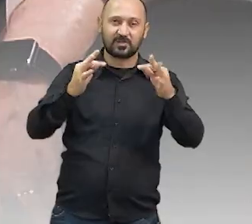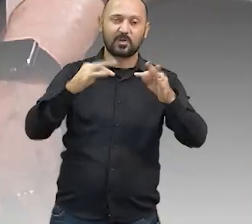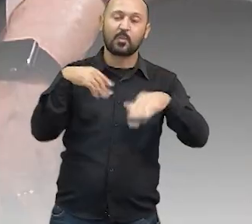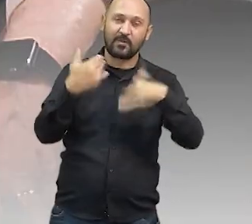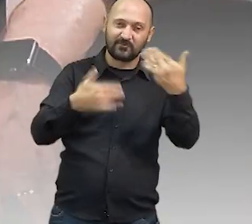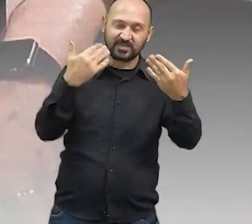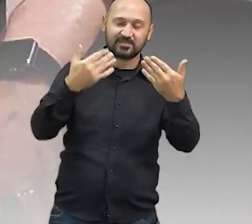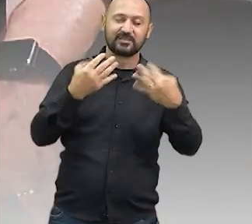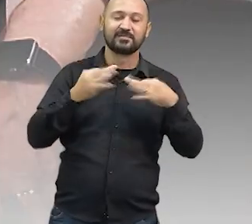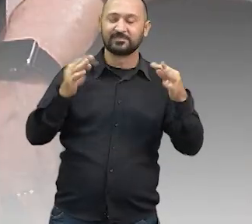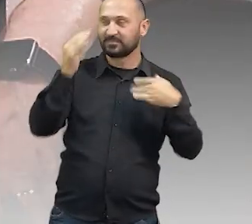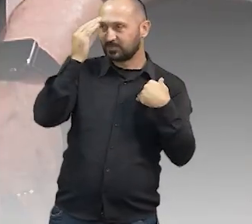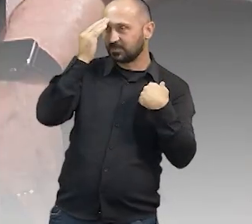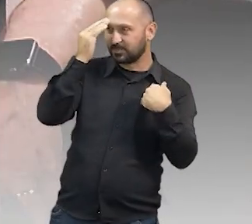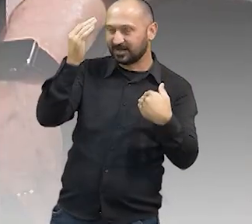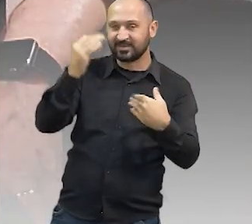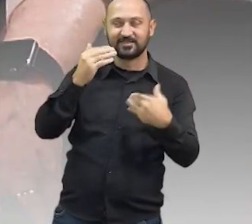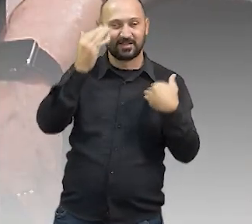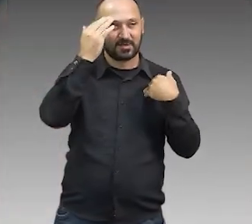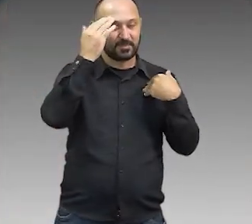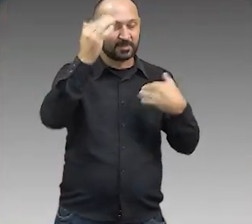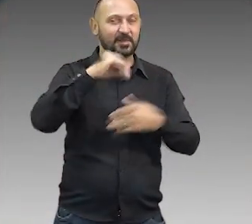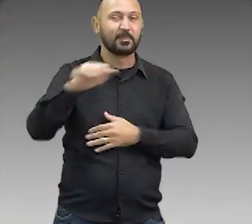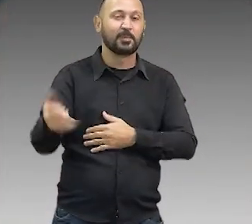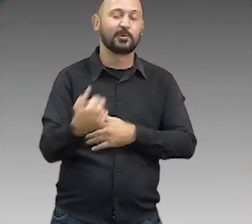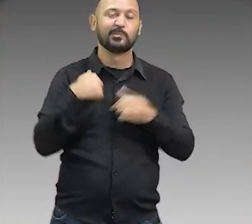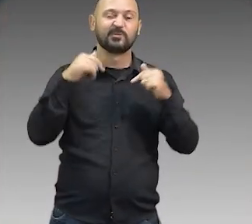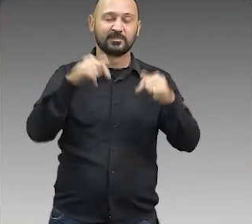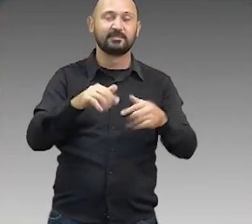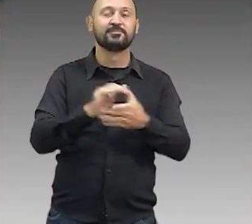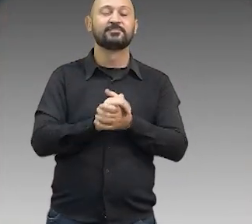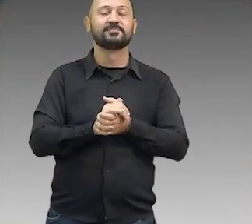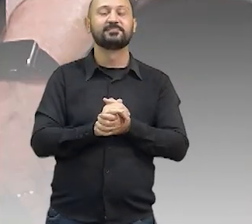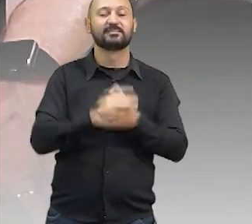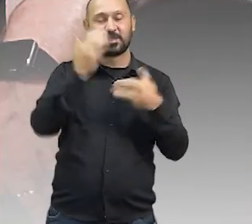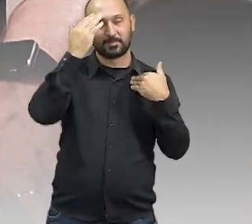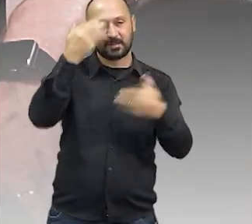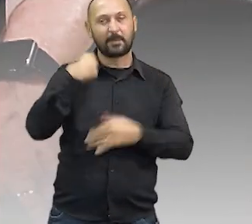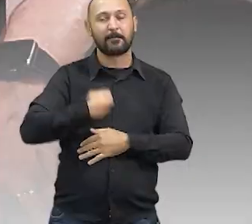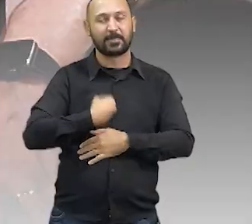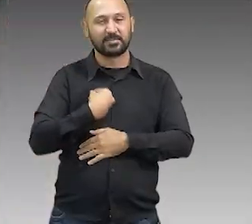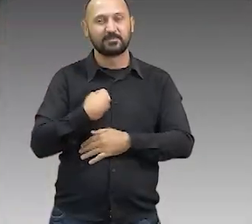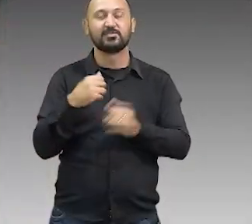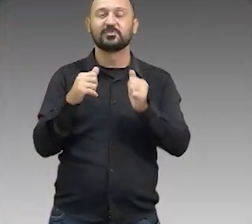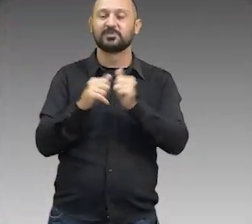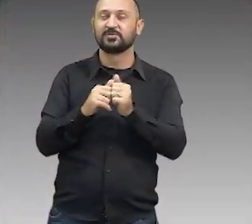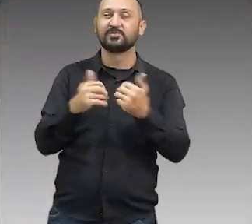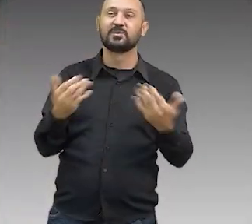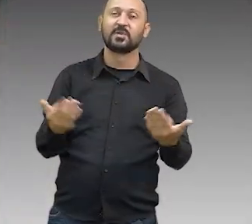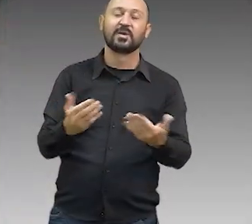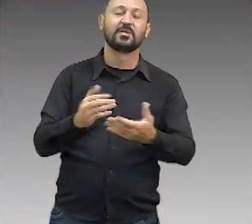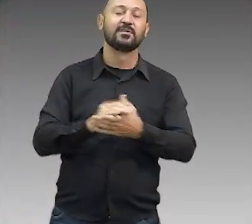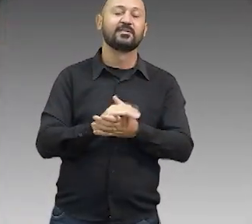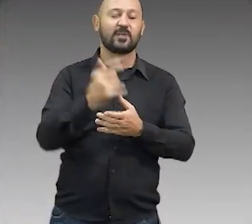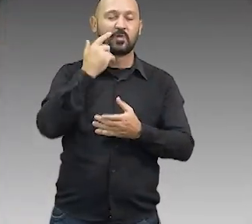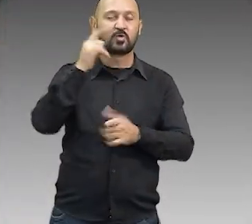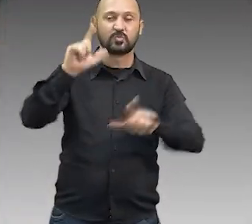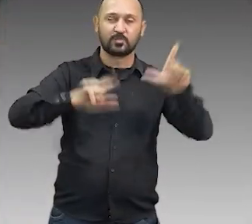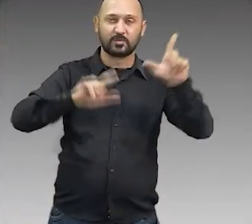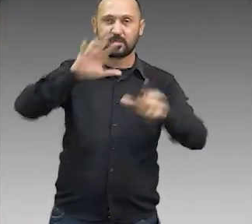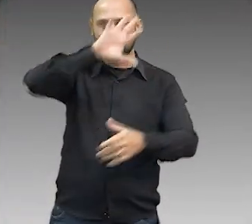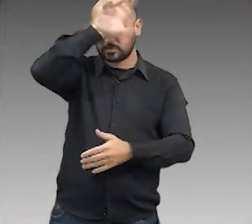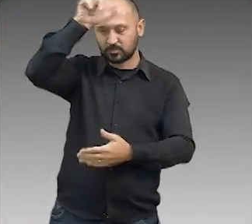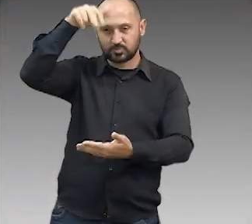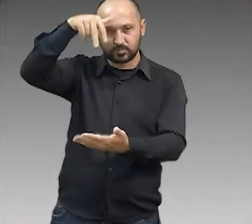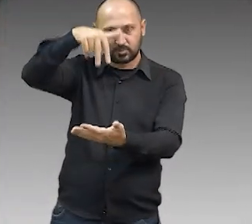tecnológico. Muito obrigado por essa oportunidade de estar aqui. Obrigada mais uma vez pela sua participação com a gente. Obrigado. Esse foi o programa Personalidades